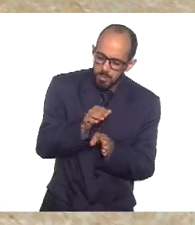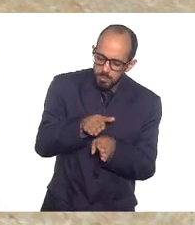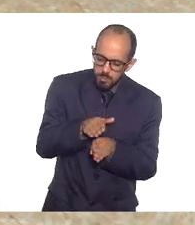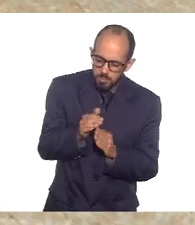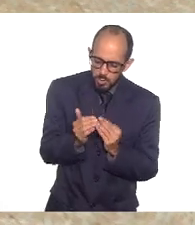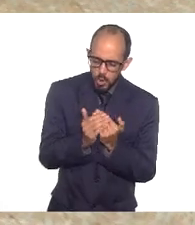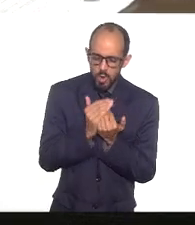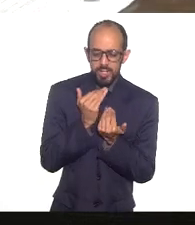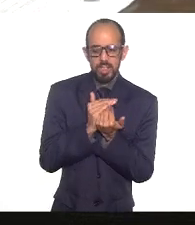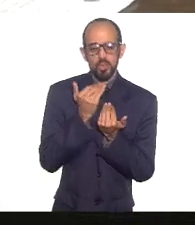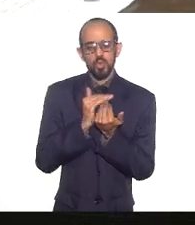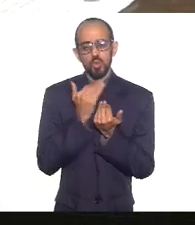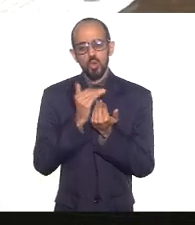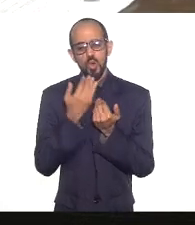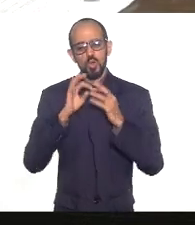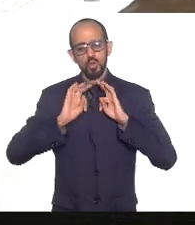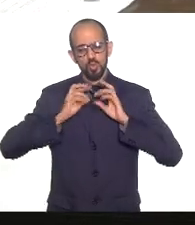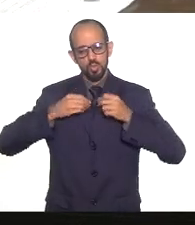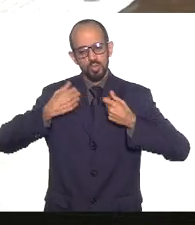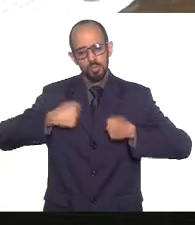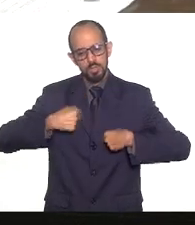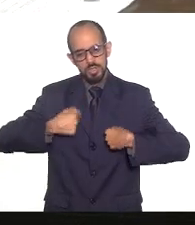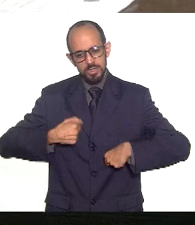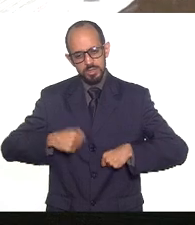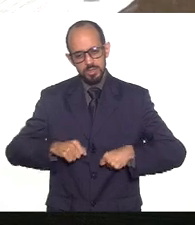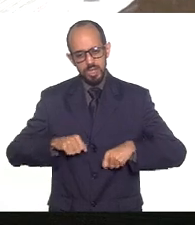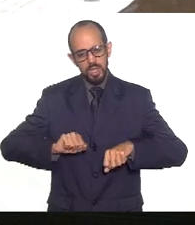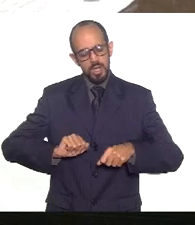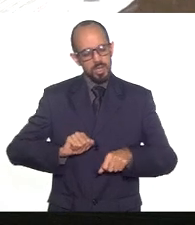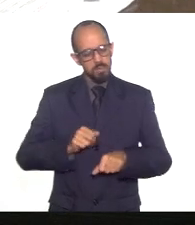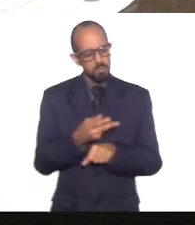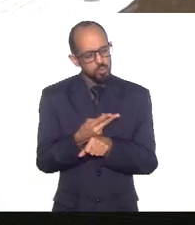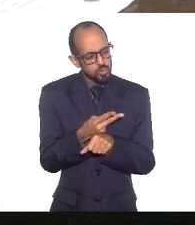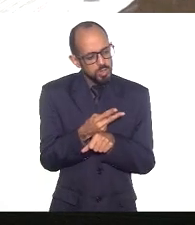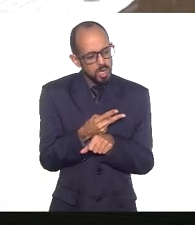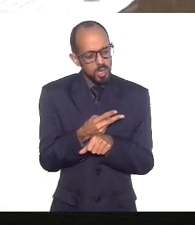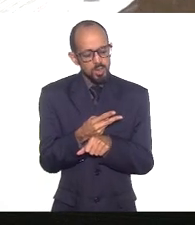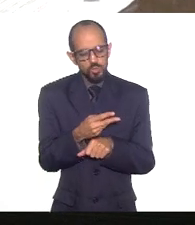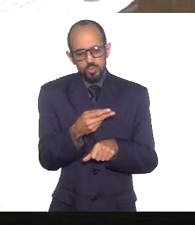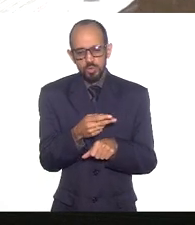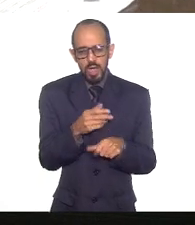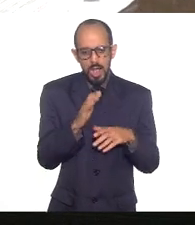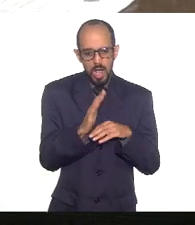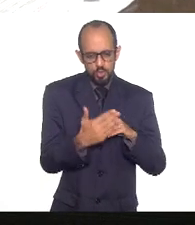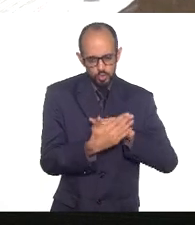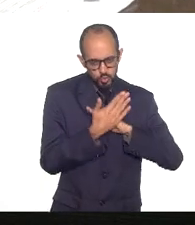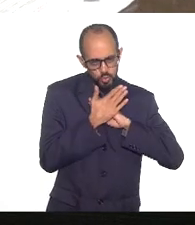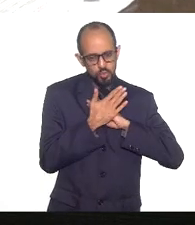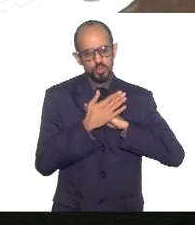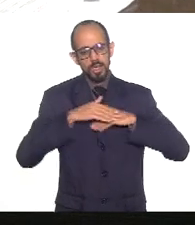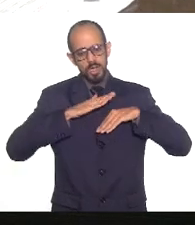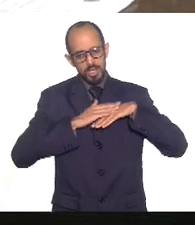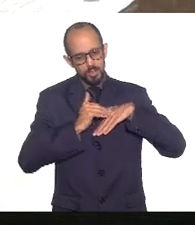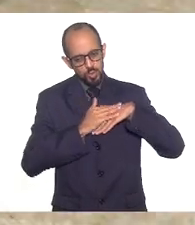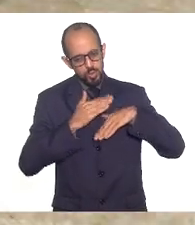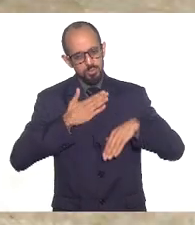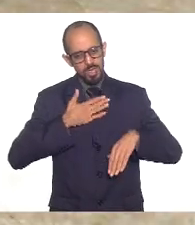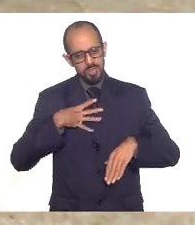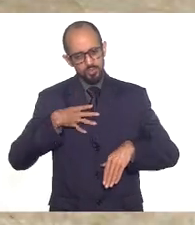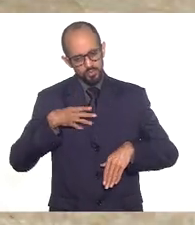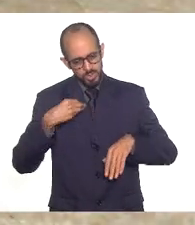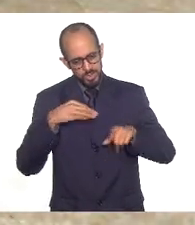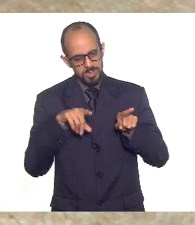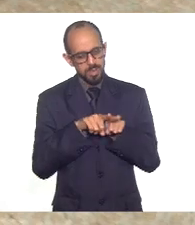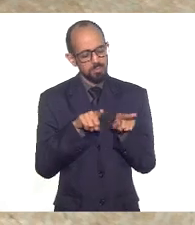orientou todas as vezes que eu precisei buscar um auxílio ao Senhor Carinhoso para com as minhas filhas eu